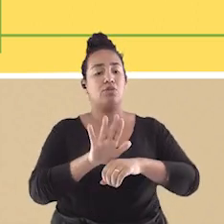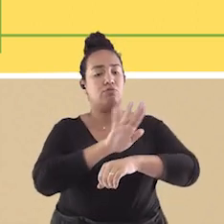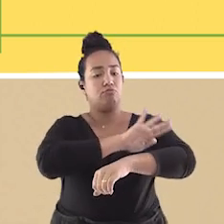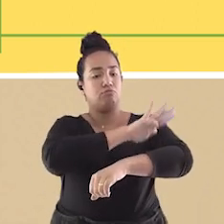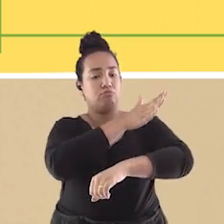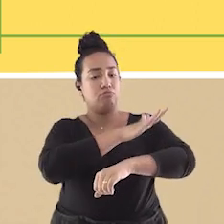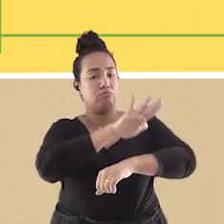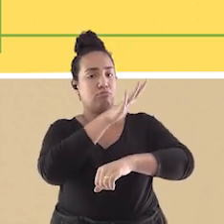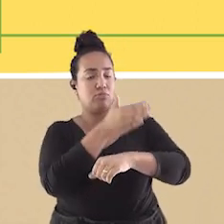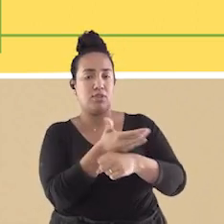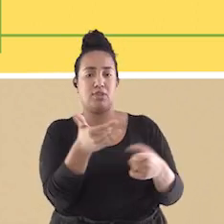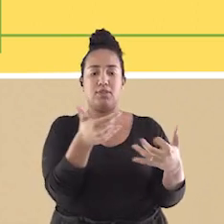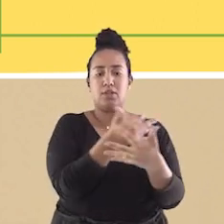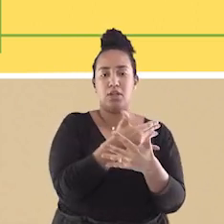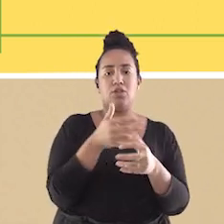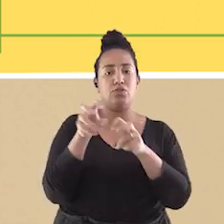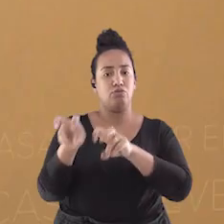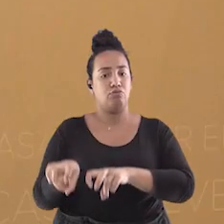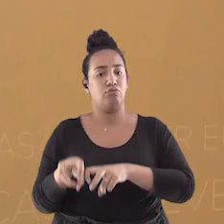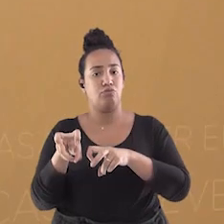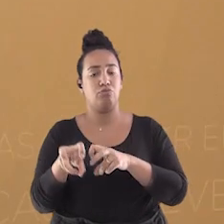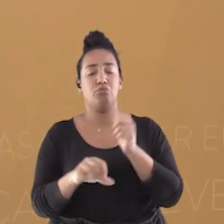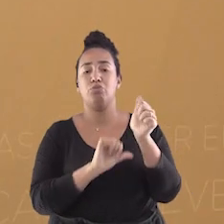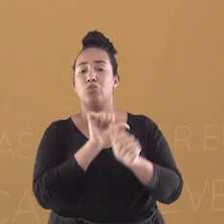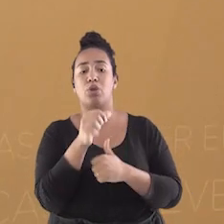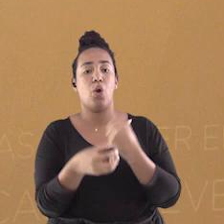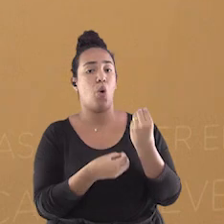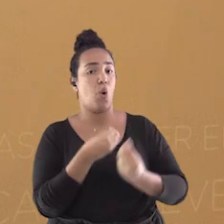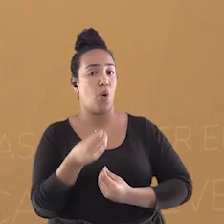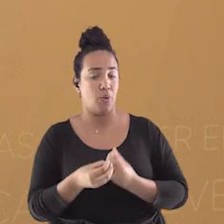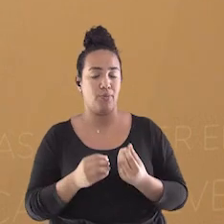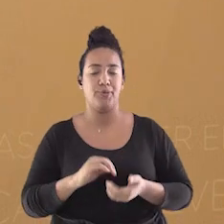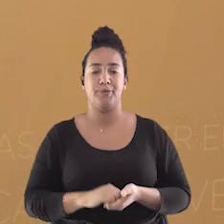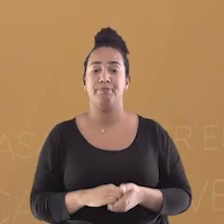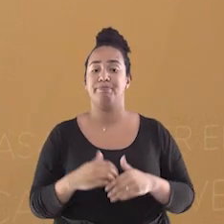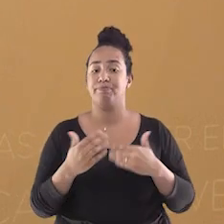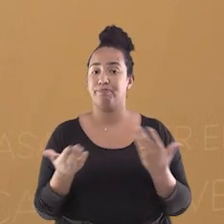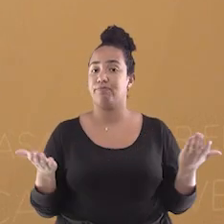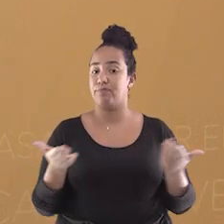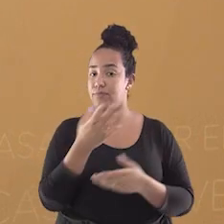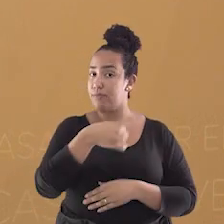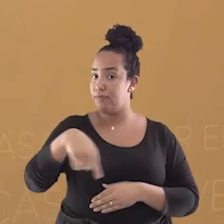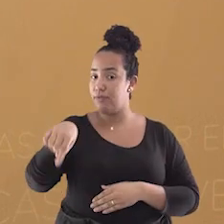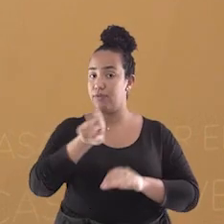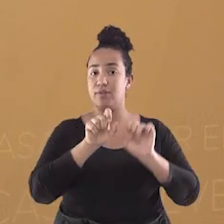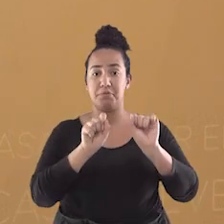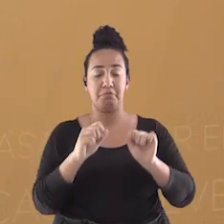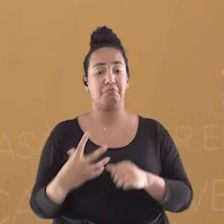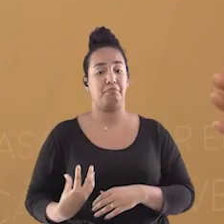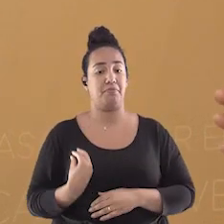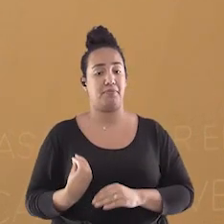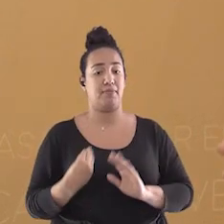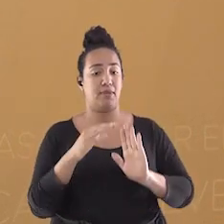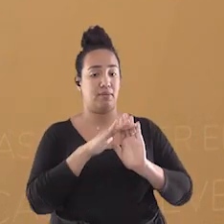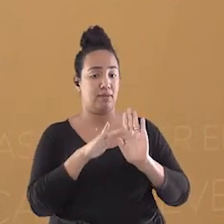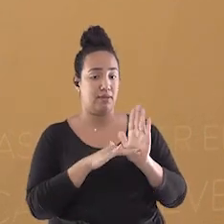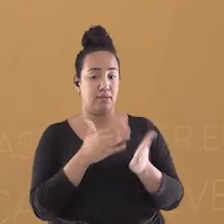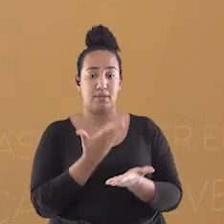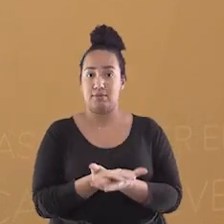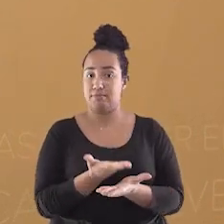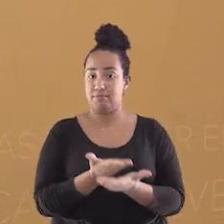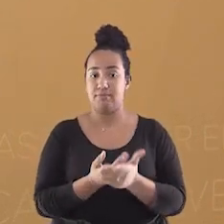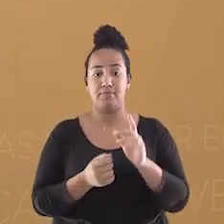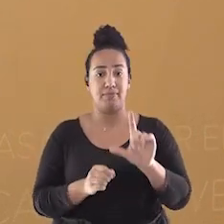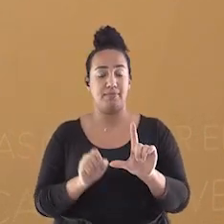paisagens urbanas e rurais. Que tal agora você confirmar a sua presença em nossa aula apontando a câmera do